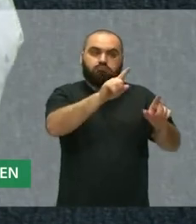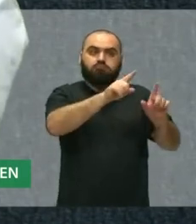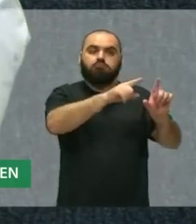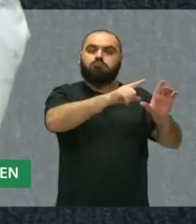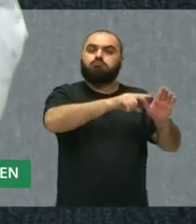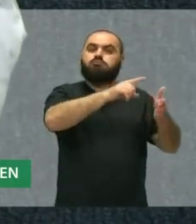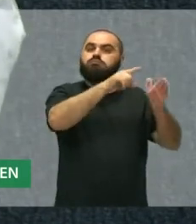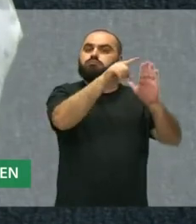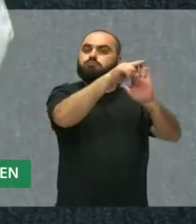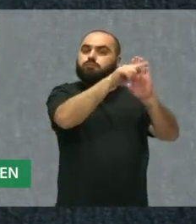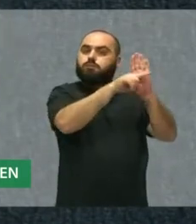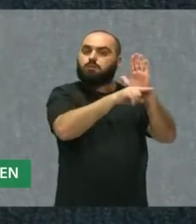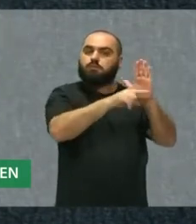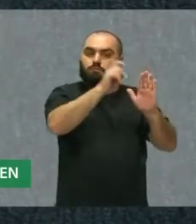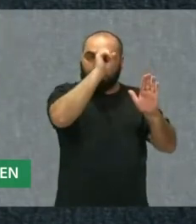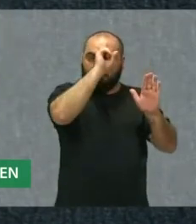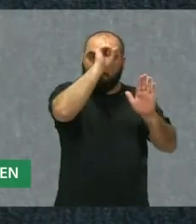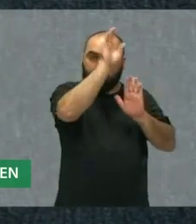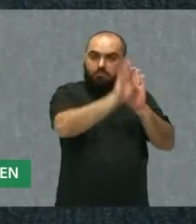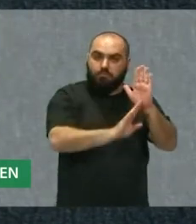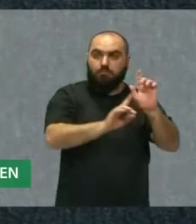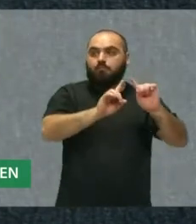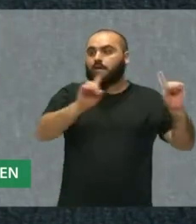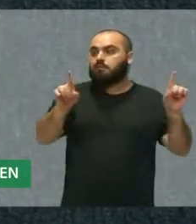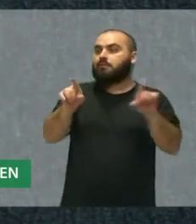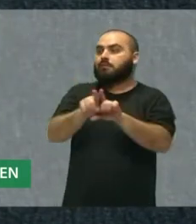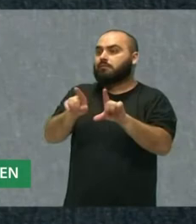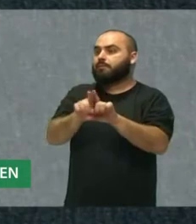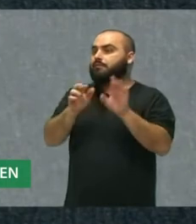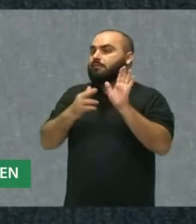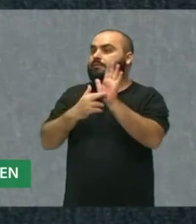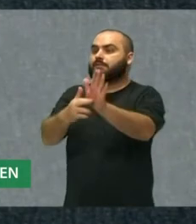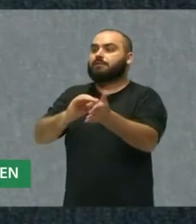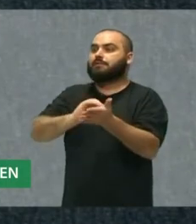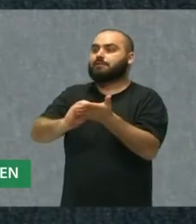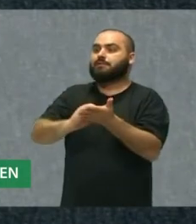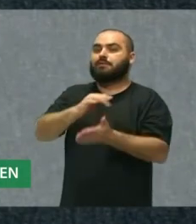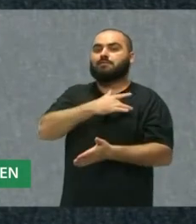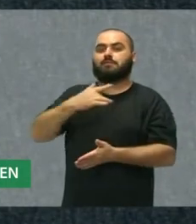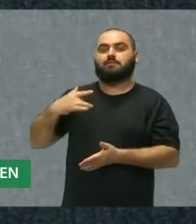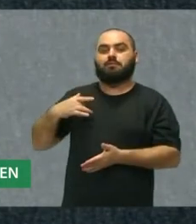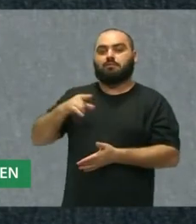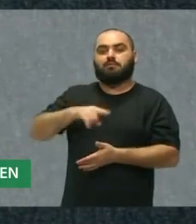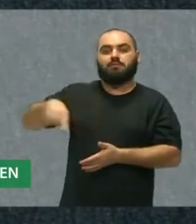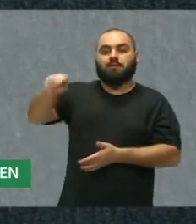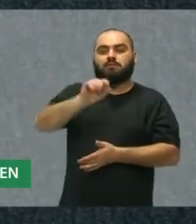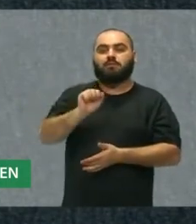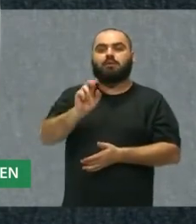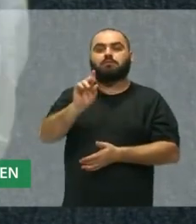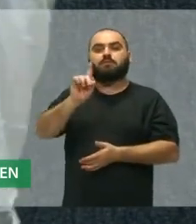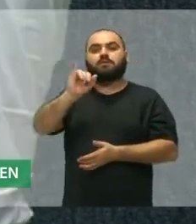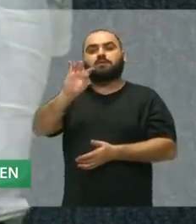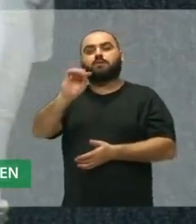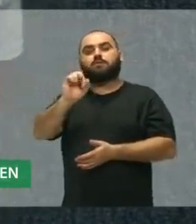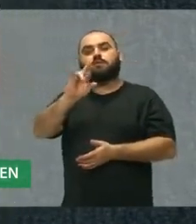opinião não só do Marieta, mas como do representante da Secretaria de Saúde a respeito dessa auditoria aqui.